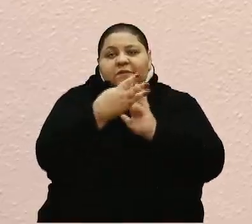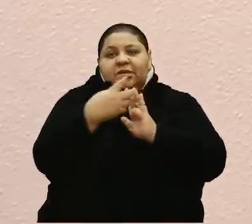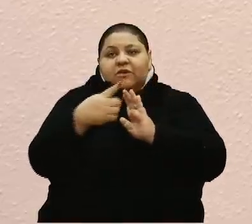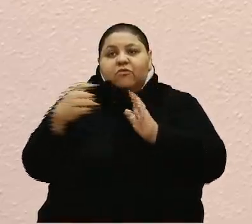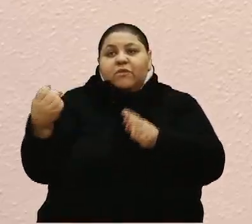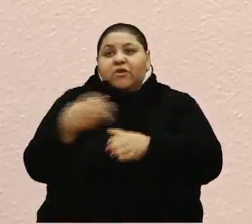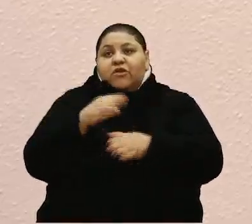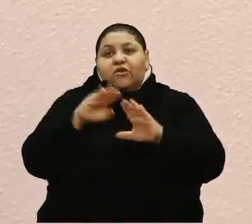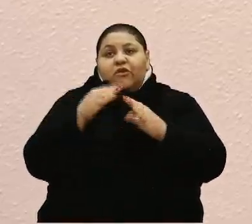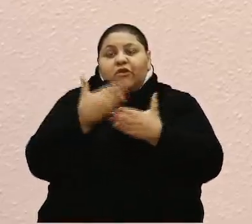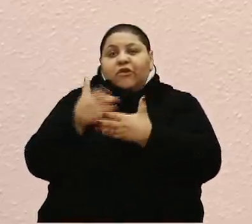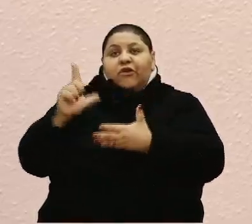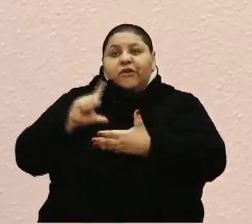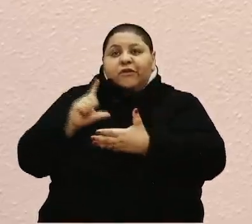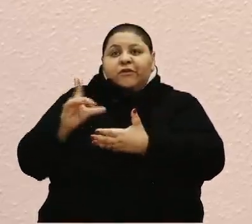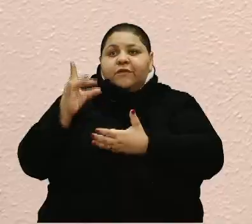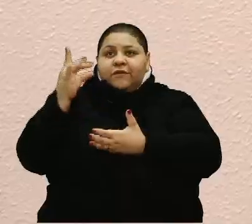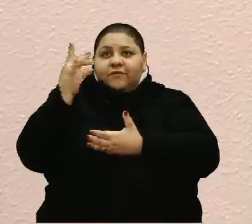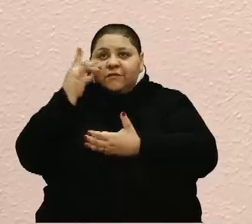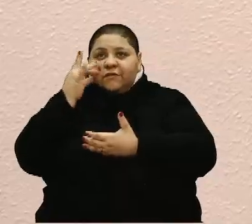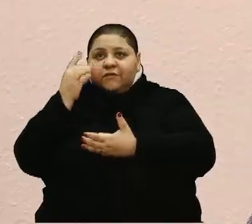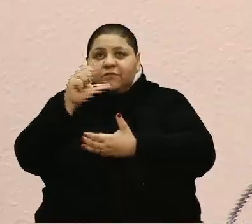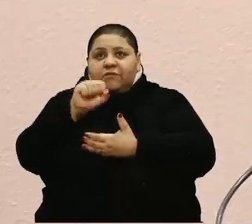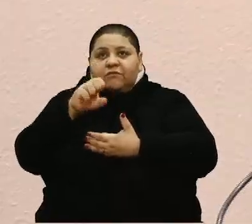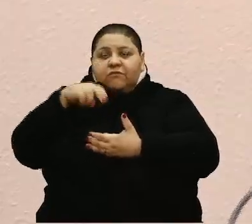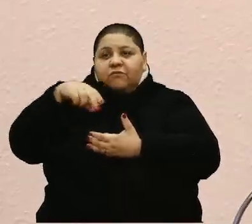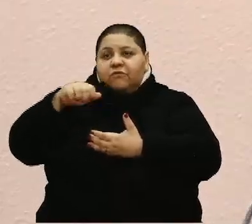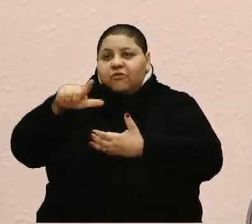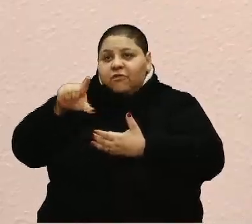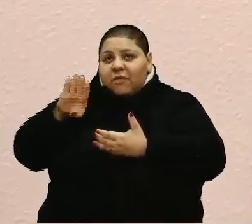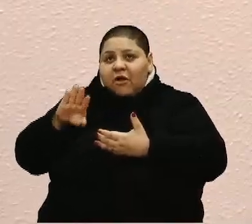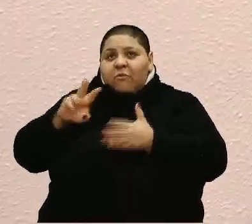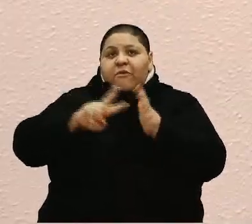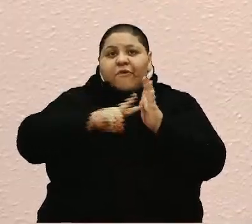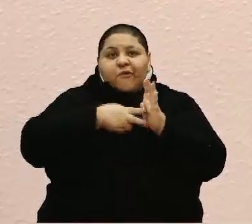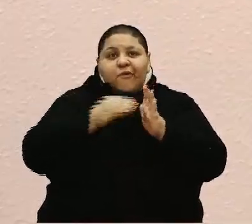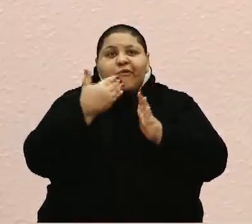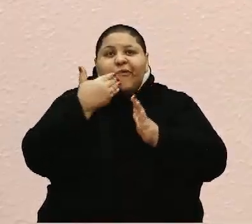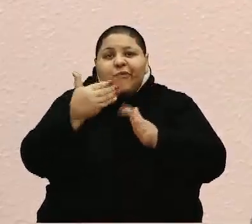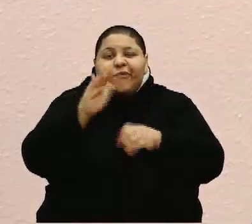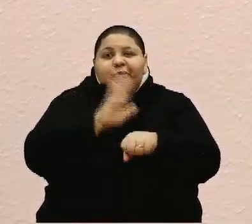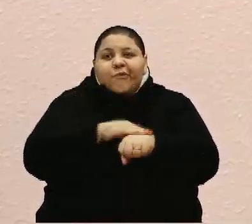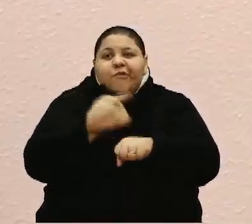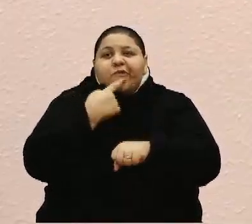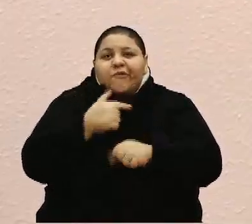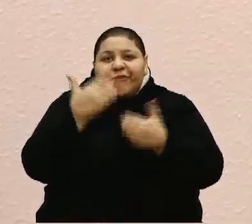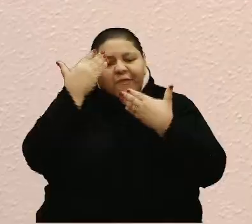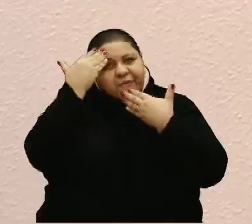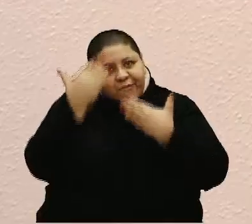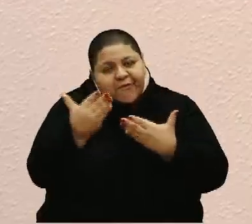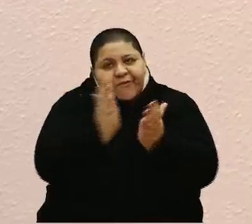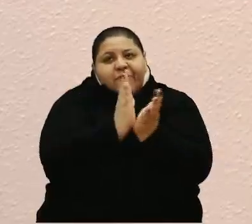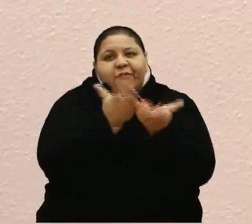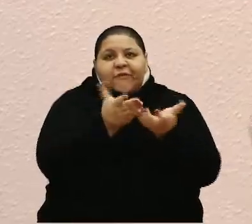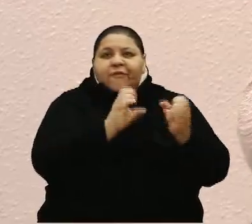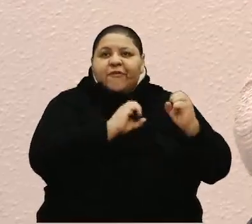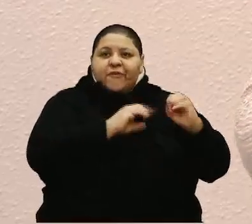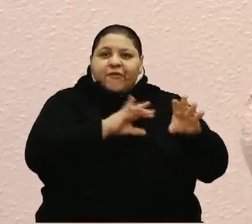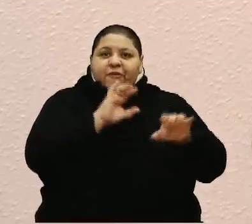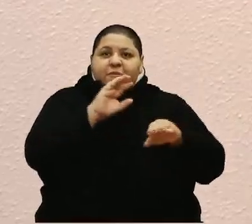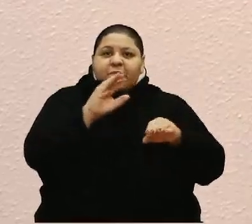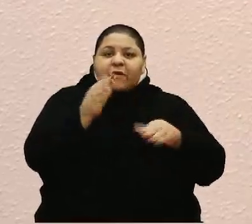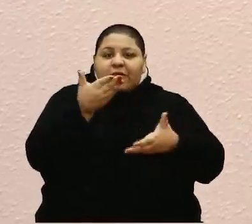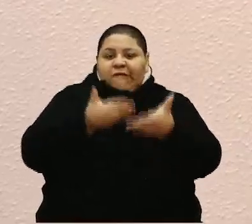escolas. Tivemos presente o Senalba, que foi o sindicato que solicitou esse momento, então gostaria de agradecer à Comissão de Educação pela